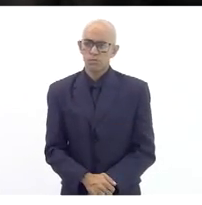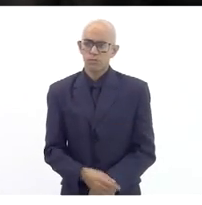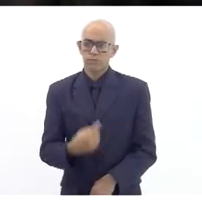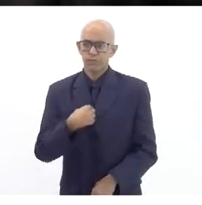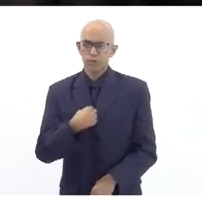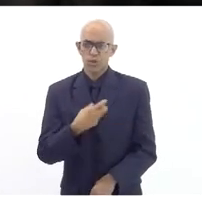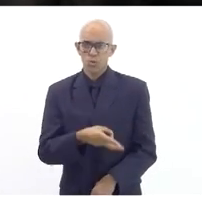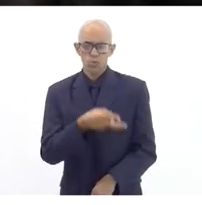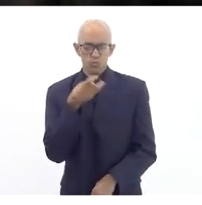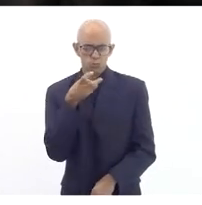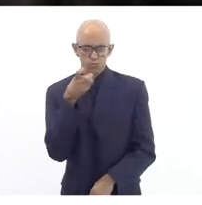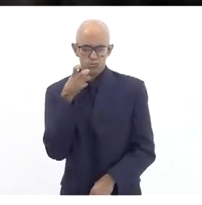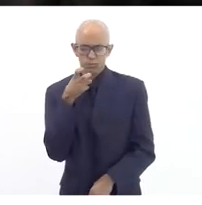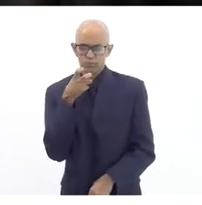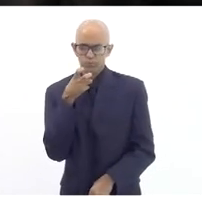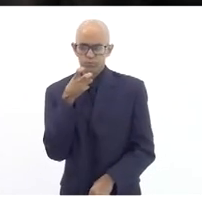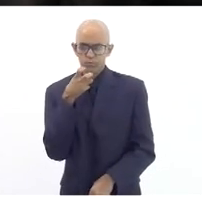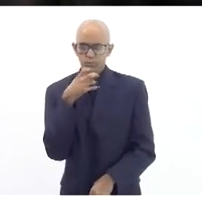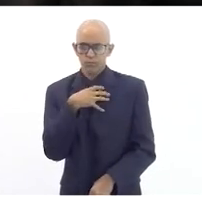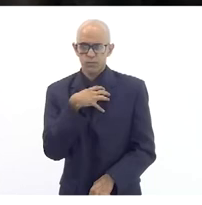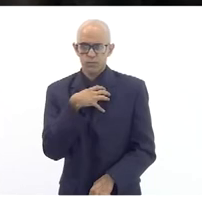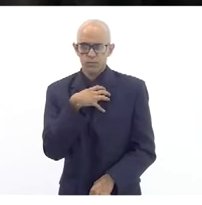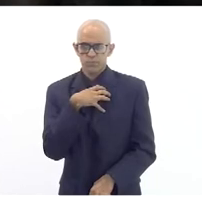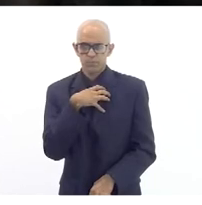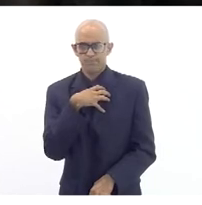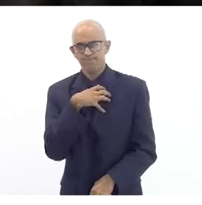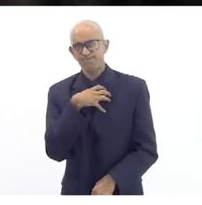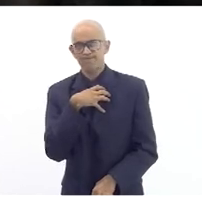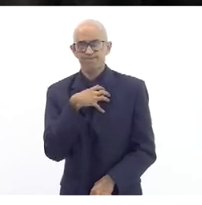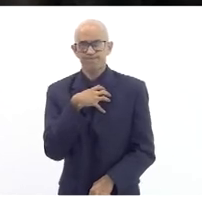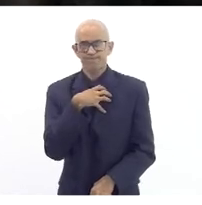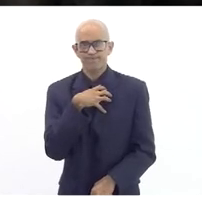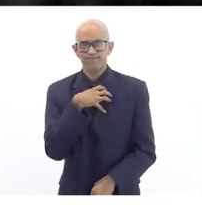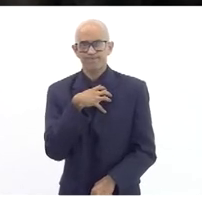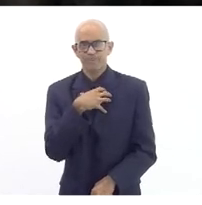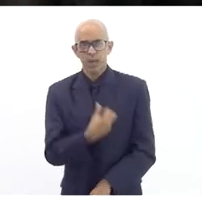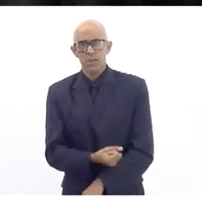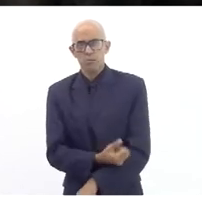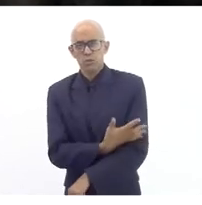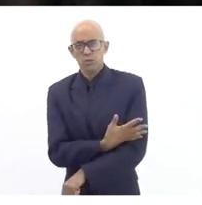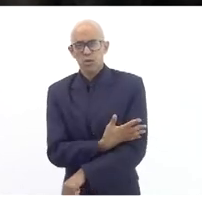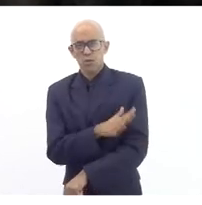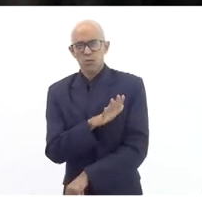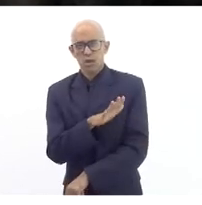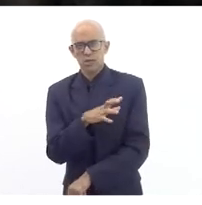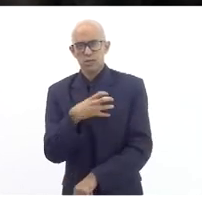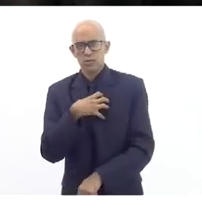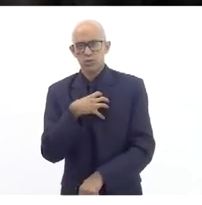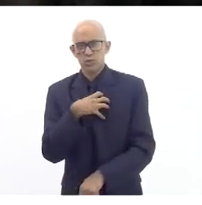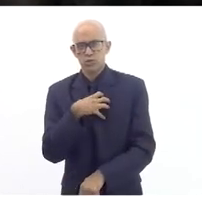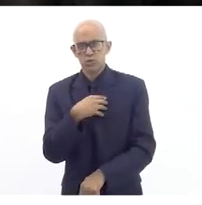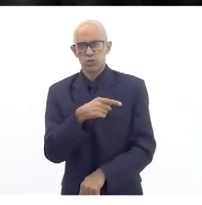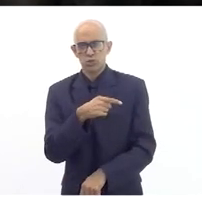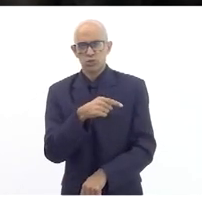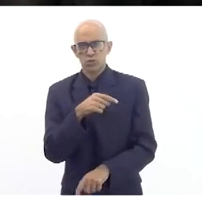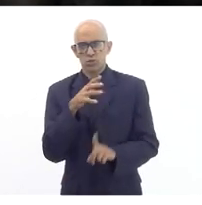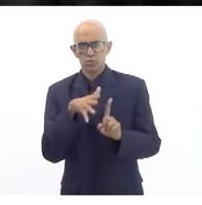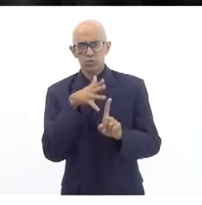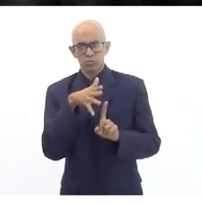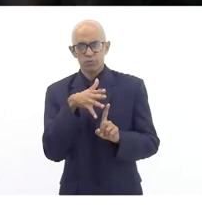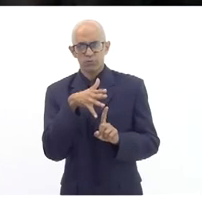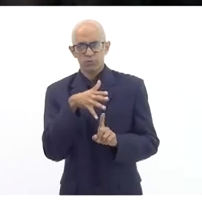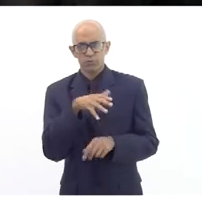ouvi com bastante, talvez não sei, não digo emoção, mas fiquei sensibilizado com a palavra do